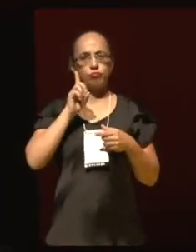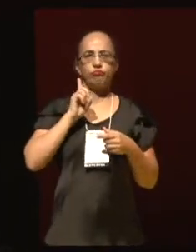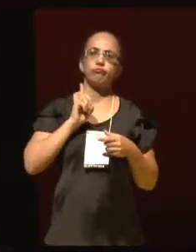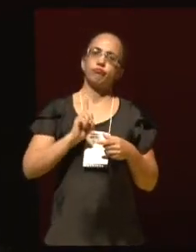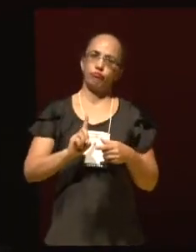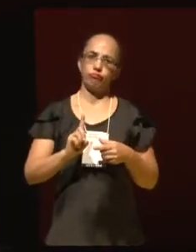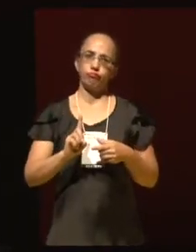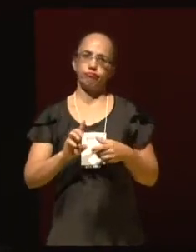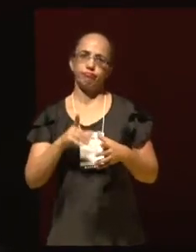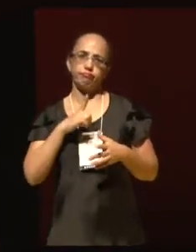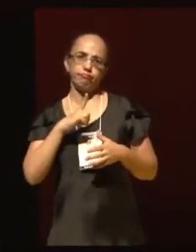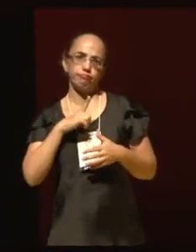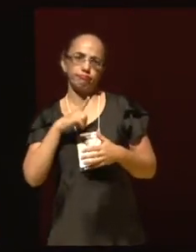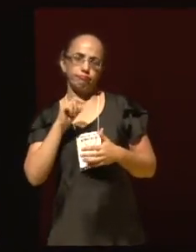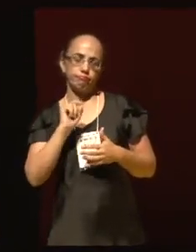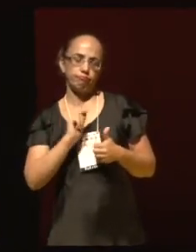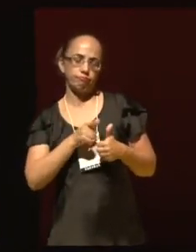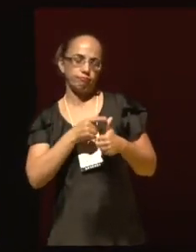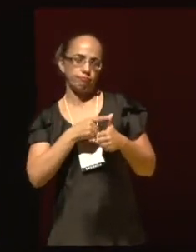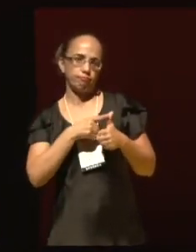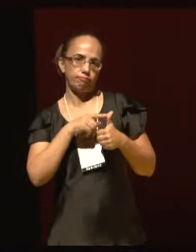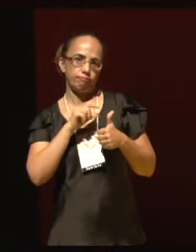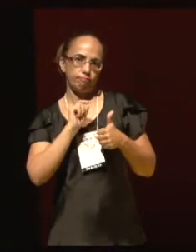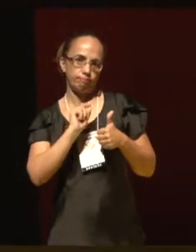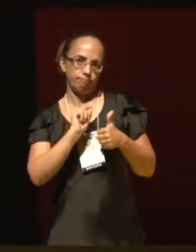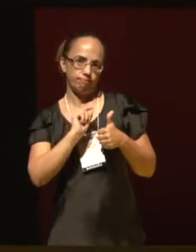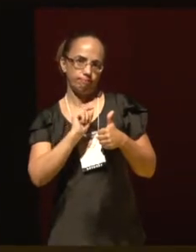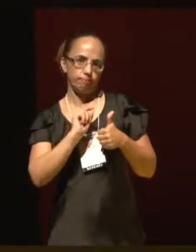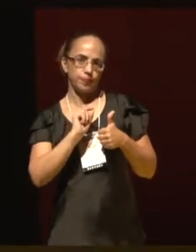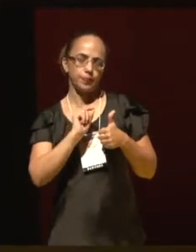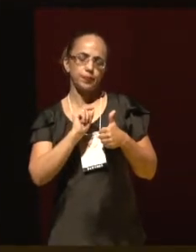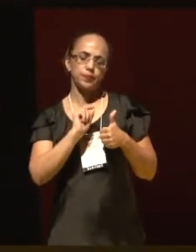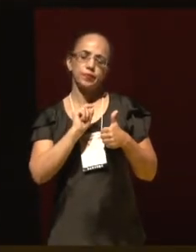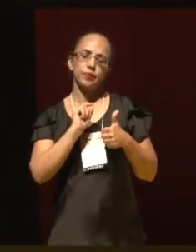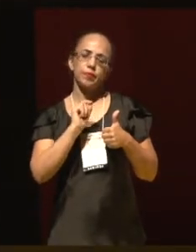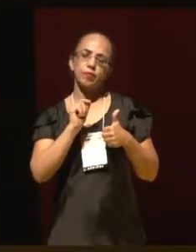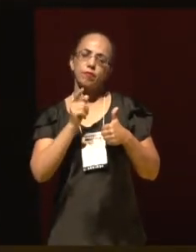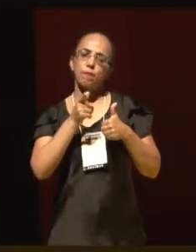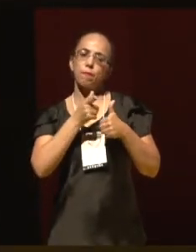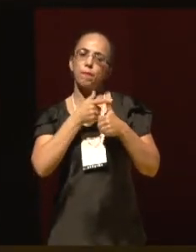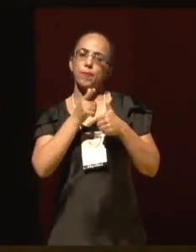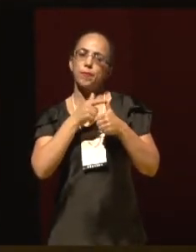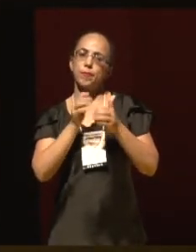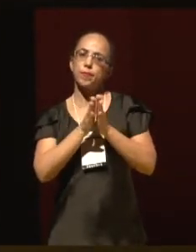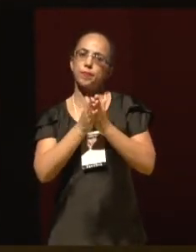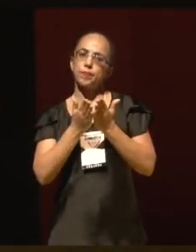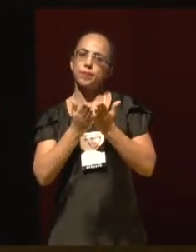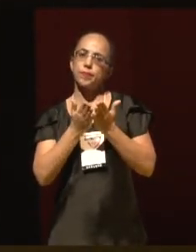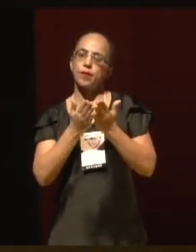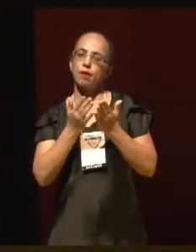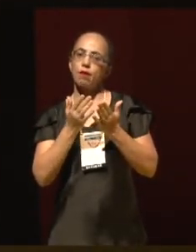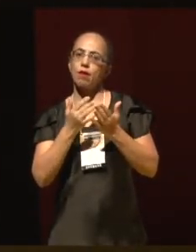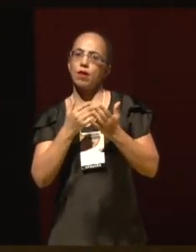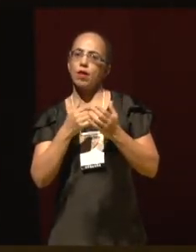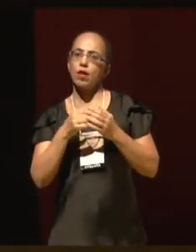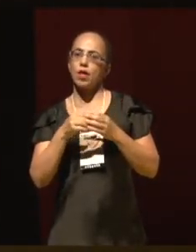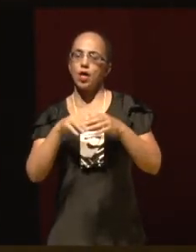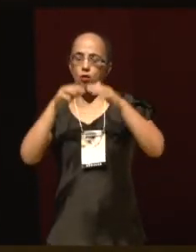Temos, no primeiro nível, guardem isto em sua memória, primeiro nível,